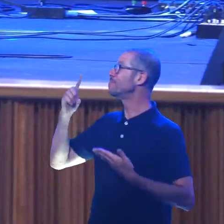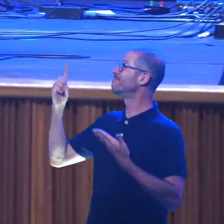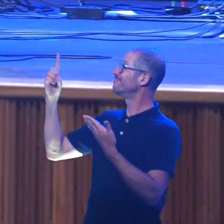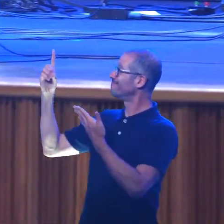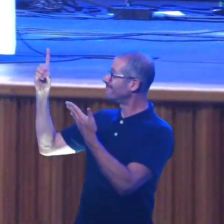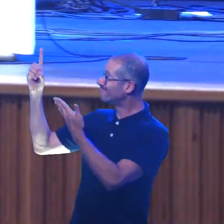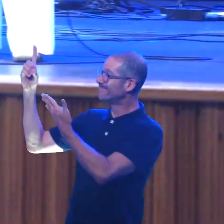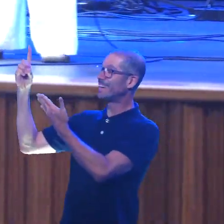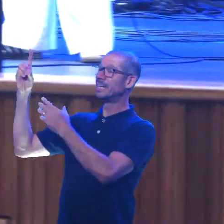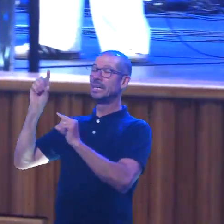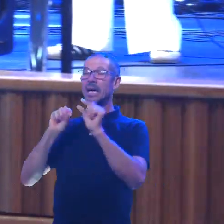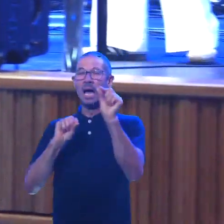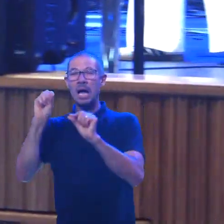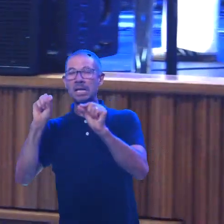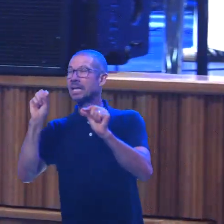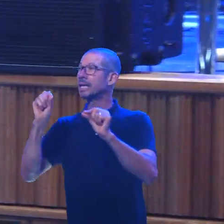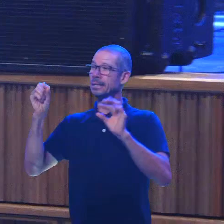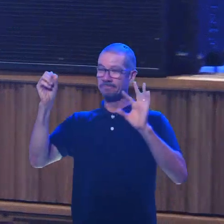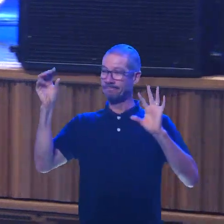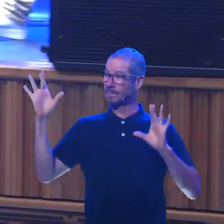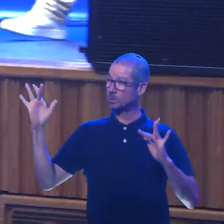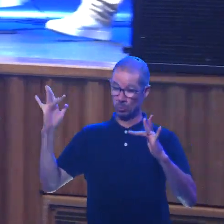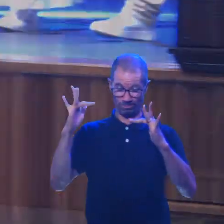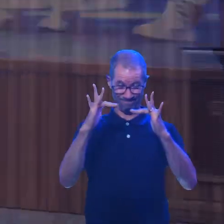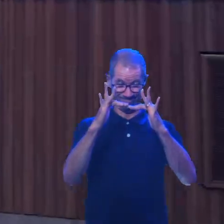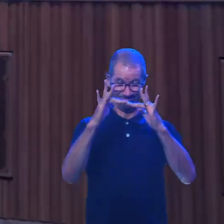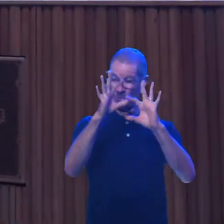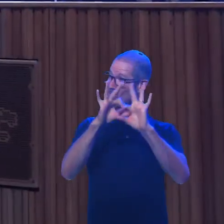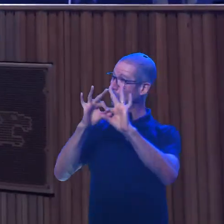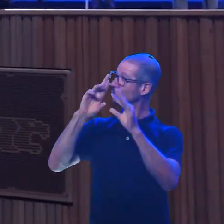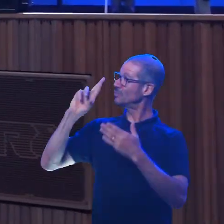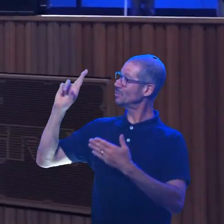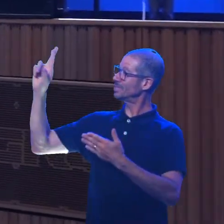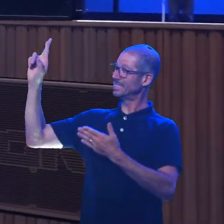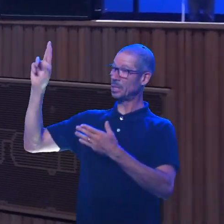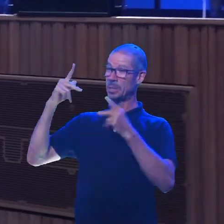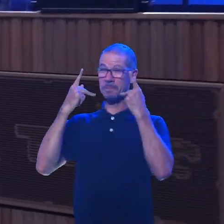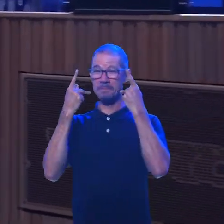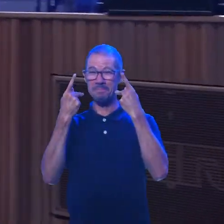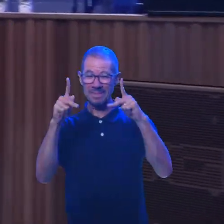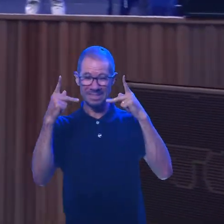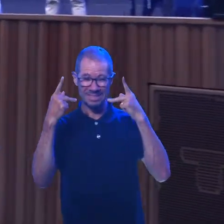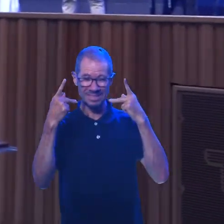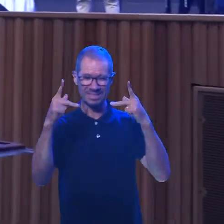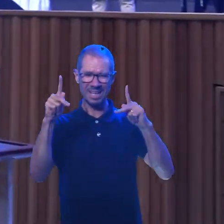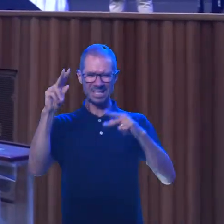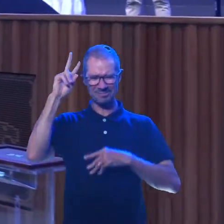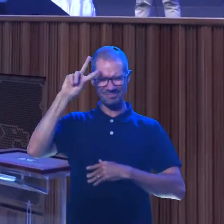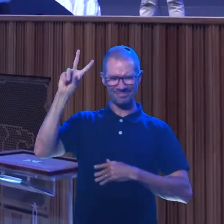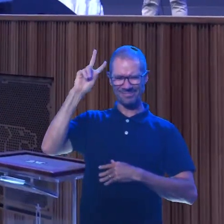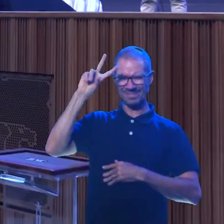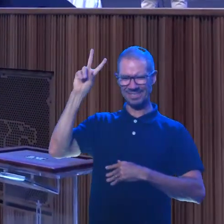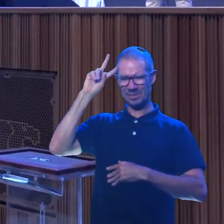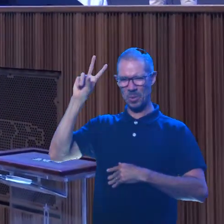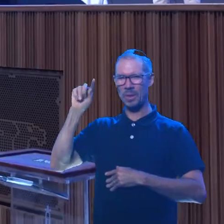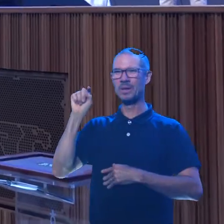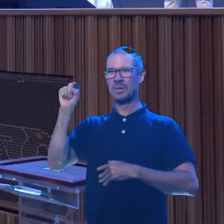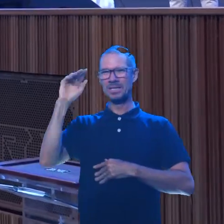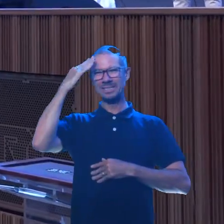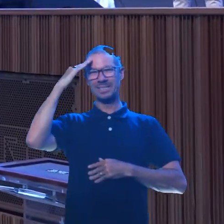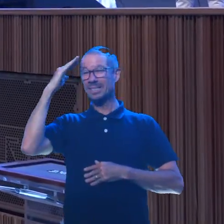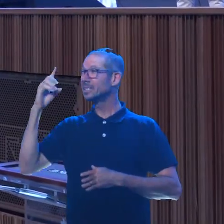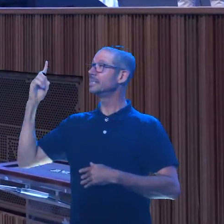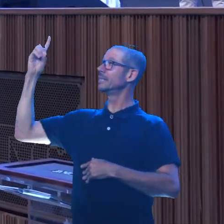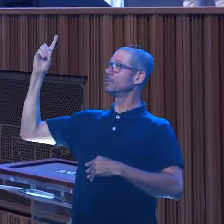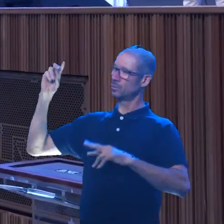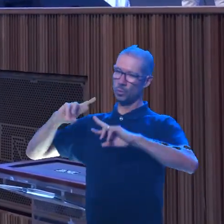é aquele que nos conecta ao Senhor. E talvez ouvindo essa mensagem, ouvindo essas histórias, você está entendendo que Deus